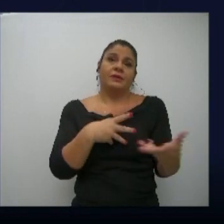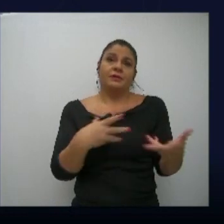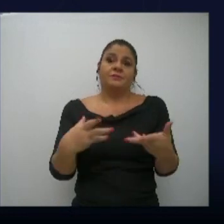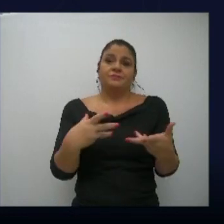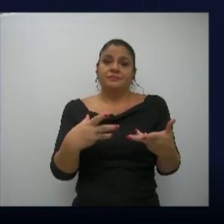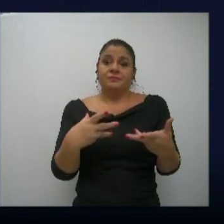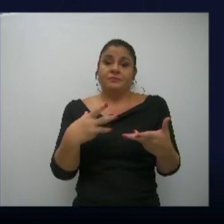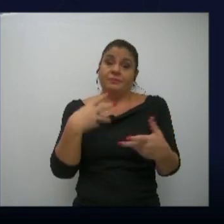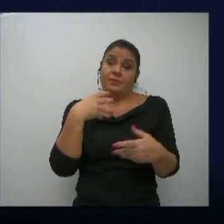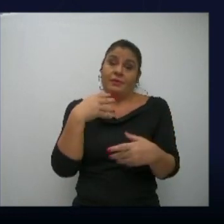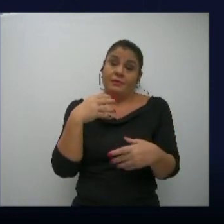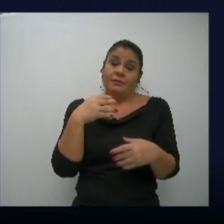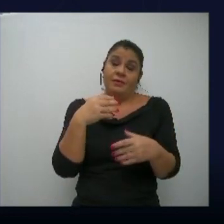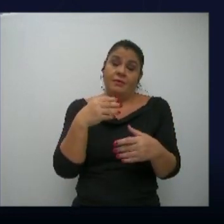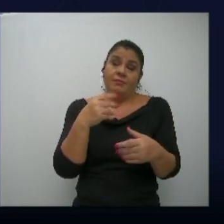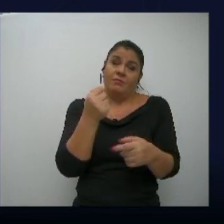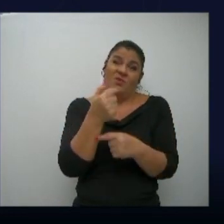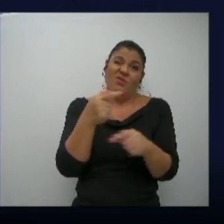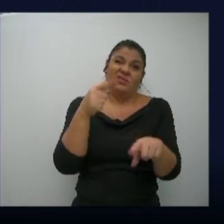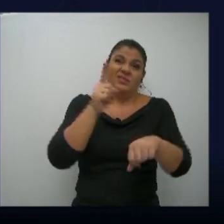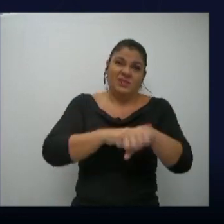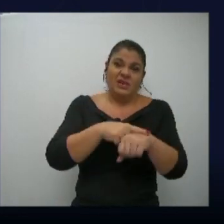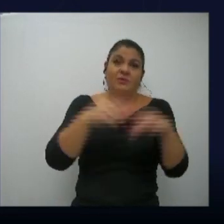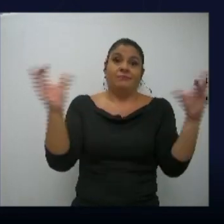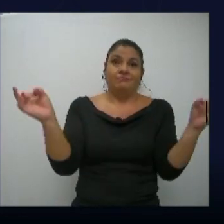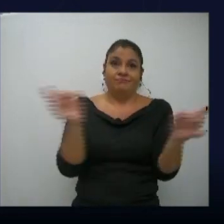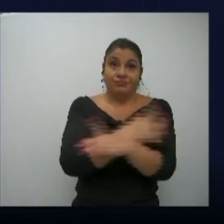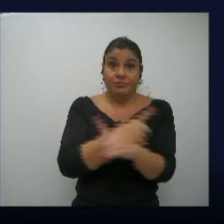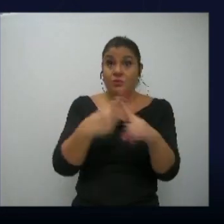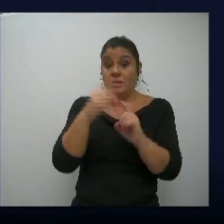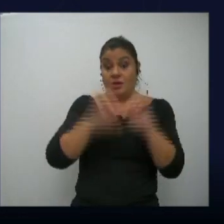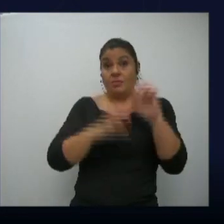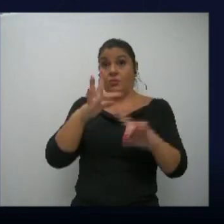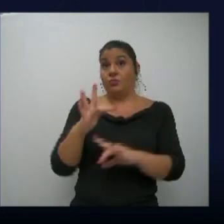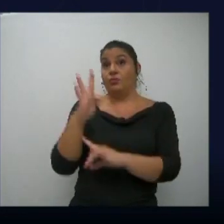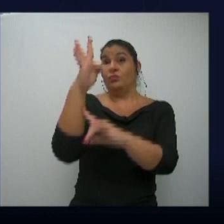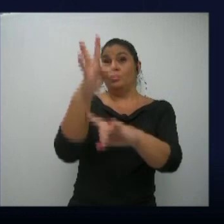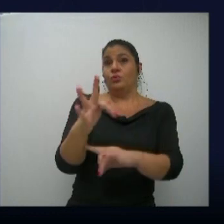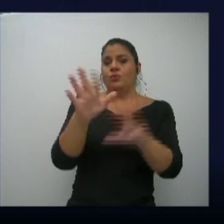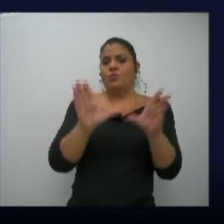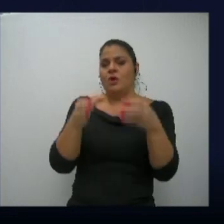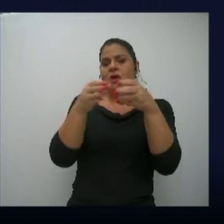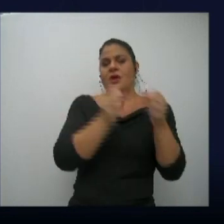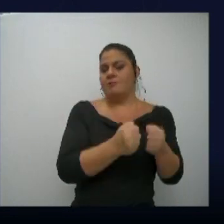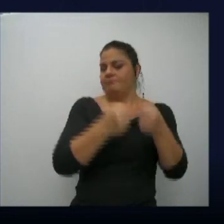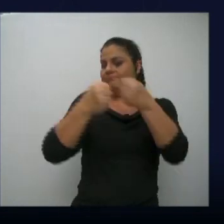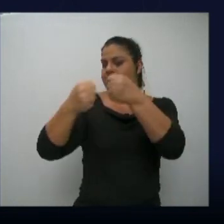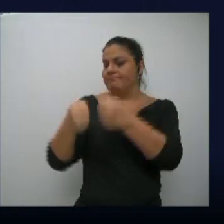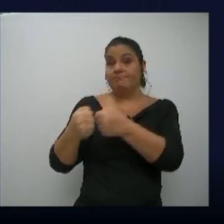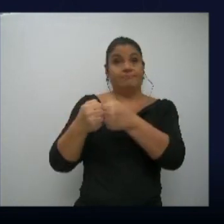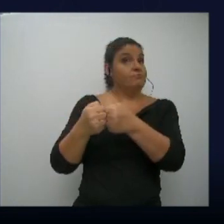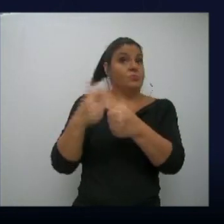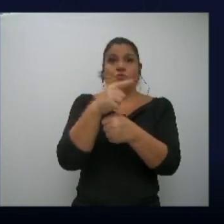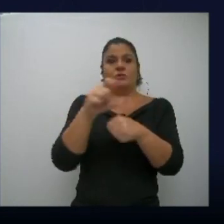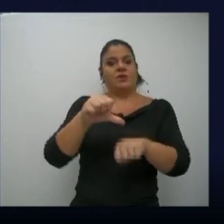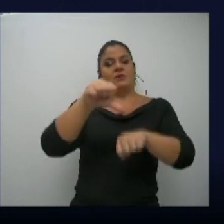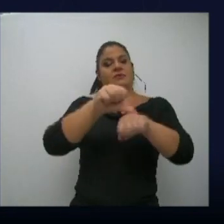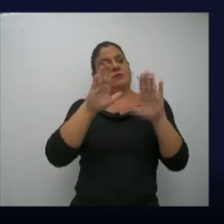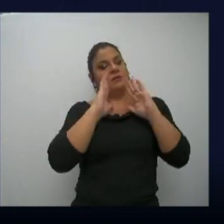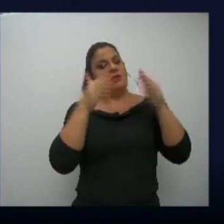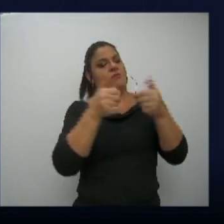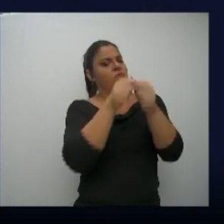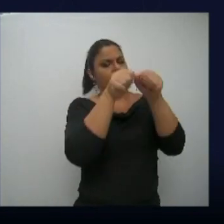muito em breve então assim empresa do Futuro uma empresa que empodera saque.pis ela é de centralizada